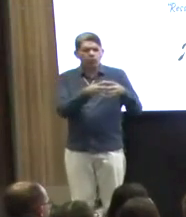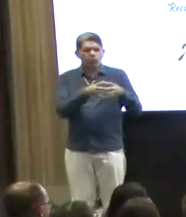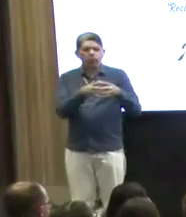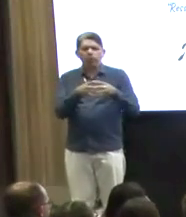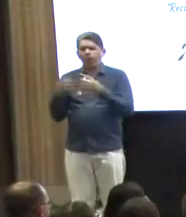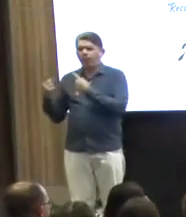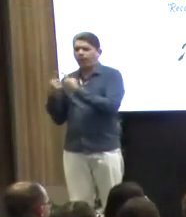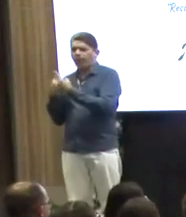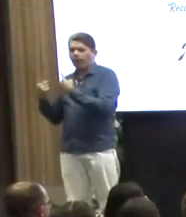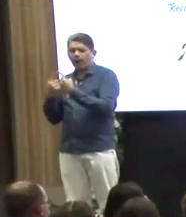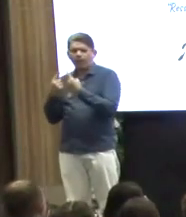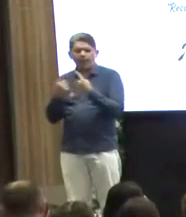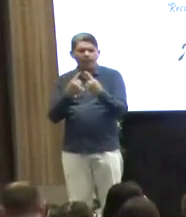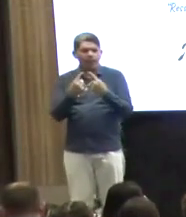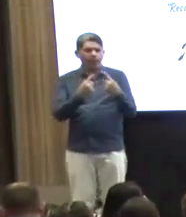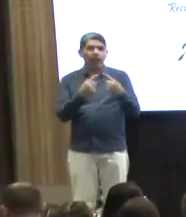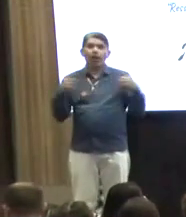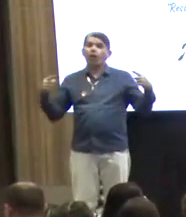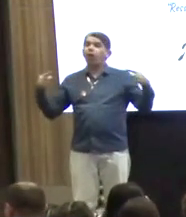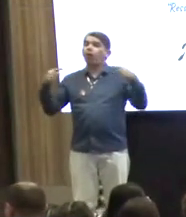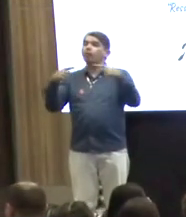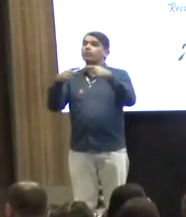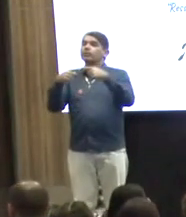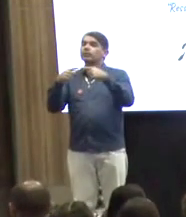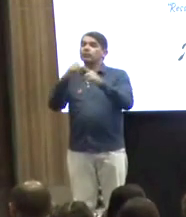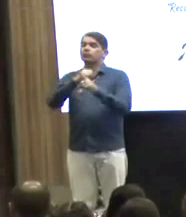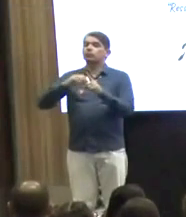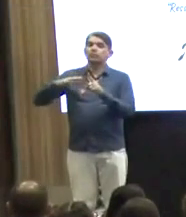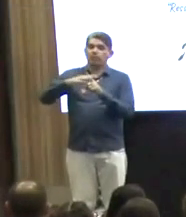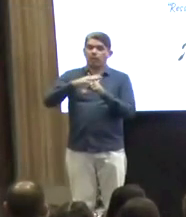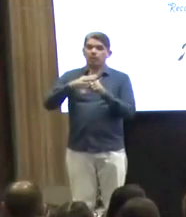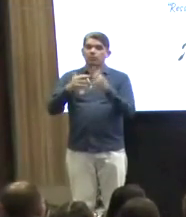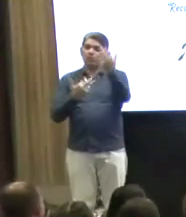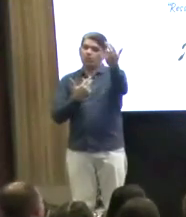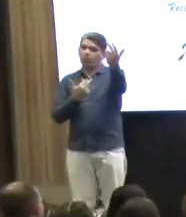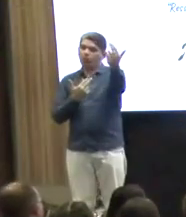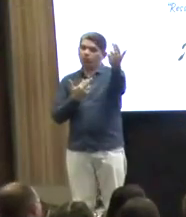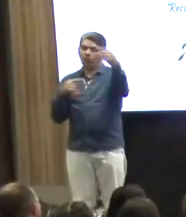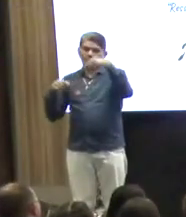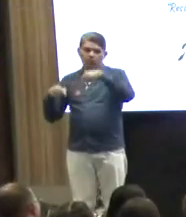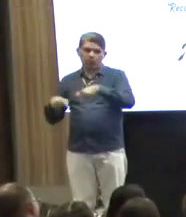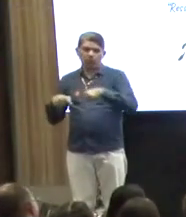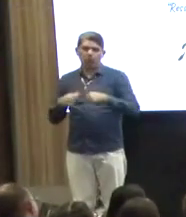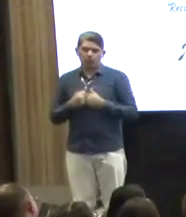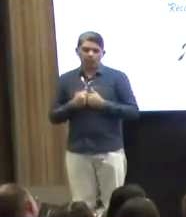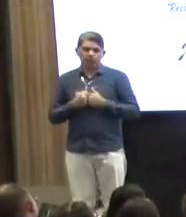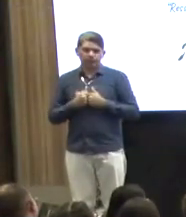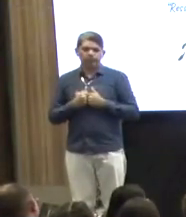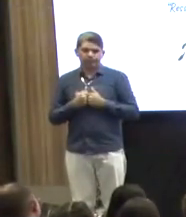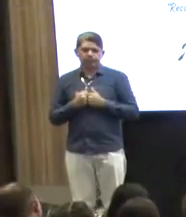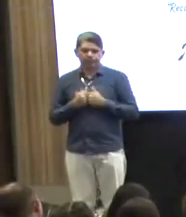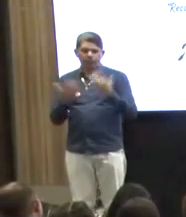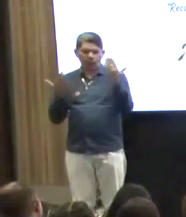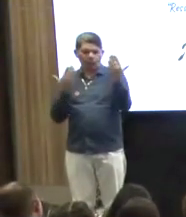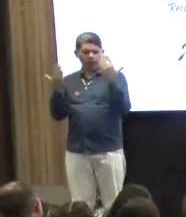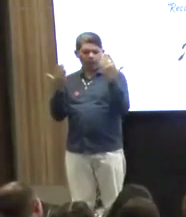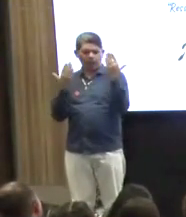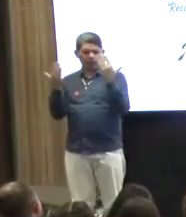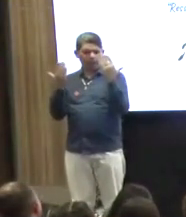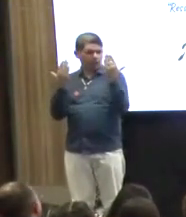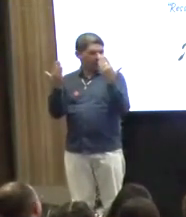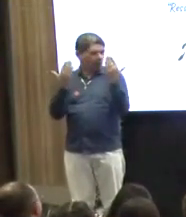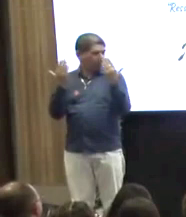conversas, que tem a ver com a sociedade em que estamos. Né? Daí eles vão, vão apontando mil coisas, né? Como